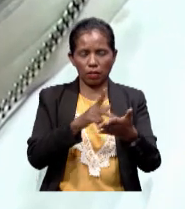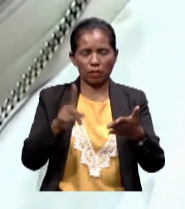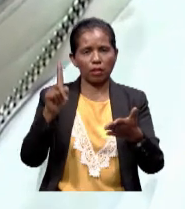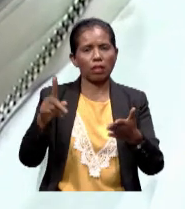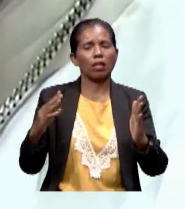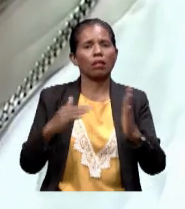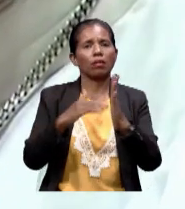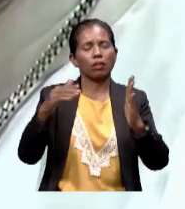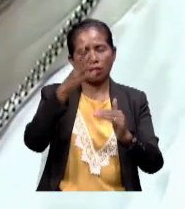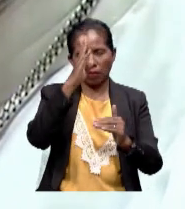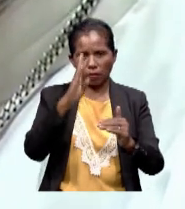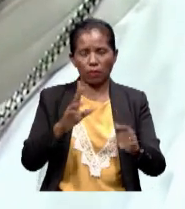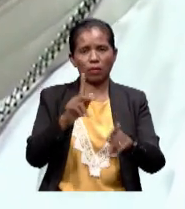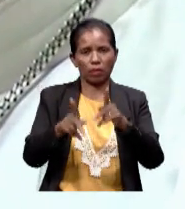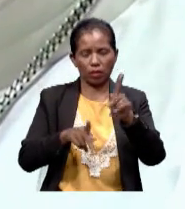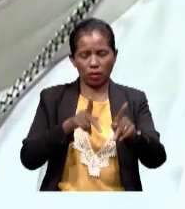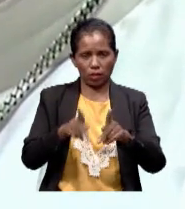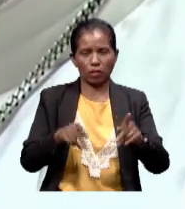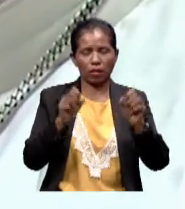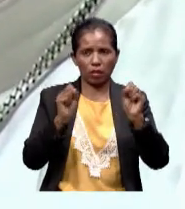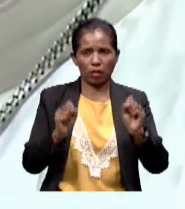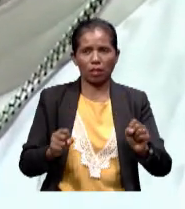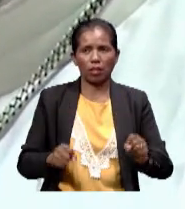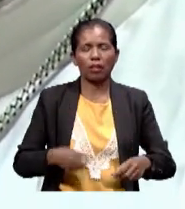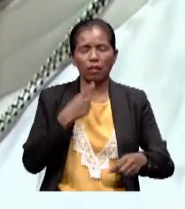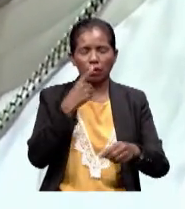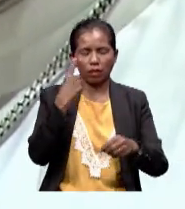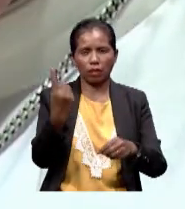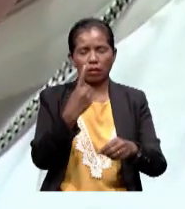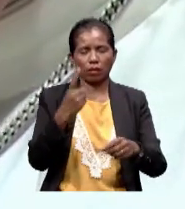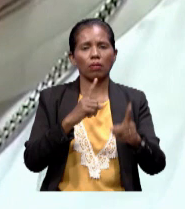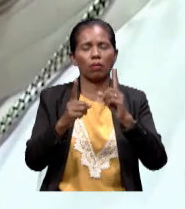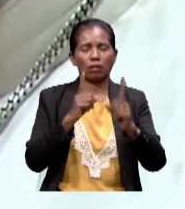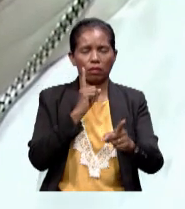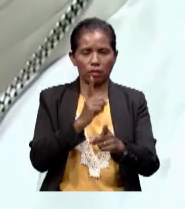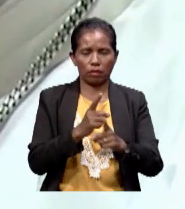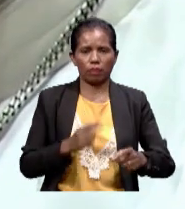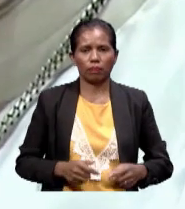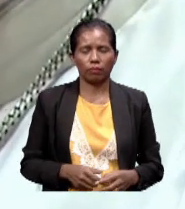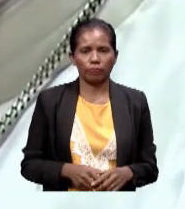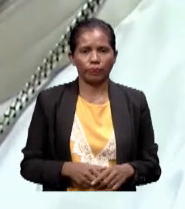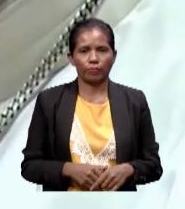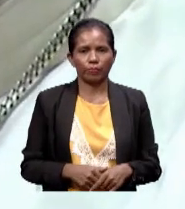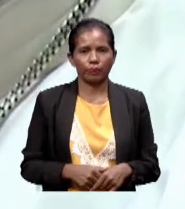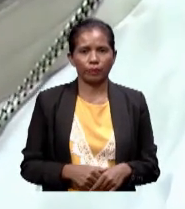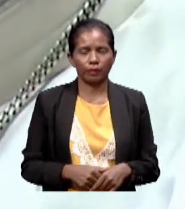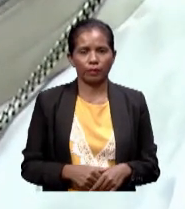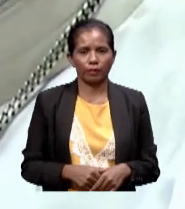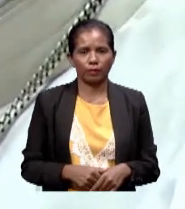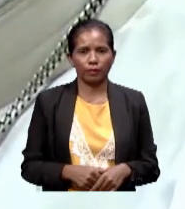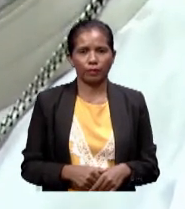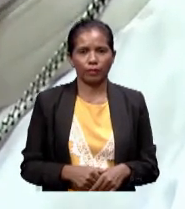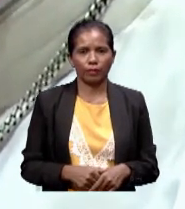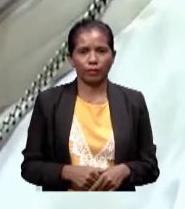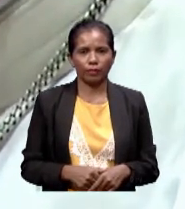maromak no humanidade, no merece atu condena firme no claro. E va condannato con fermezza e